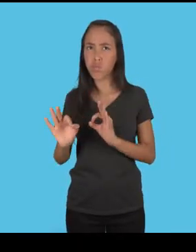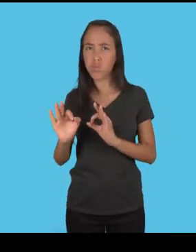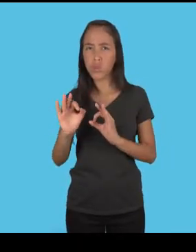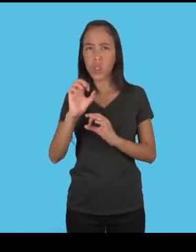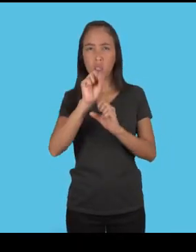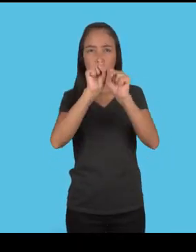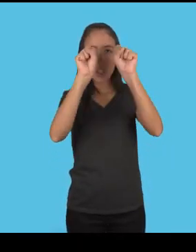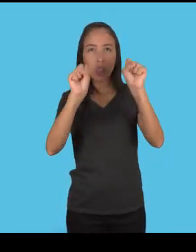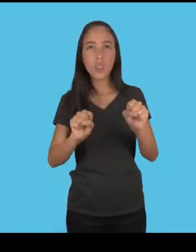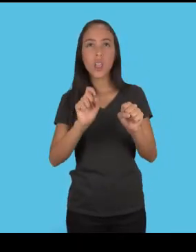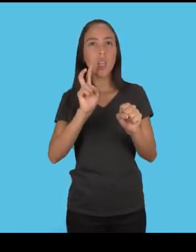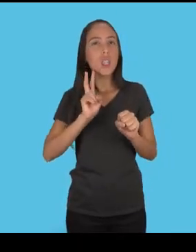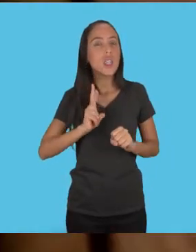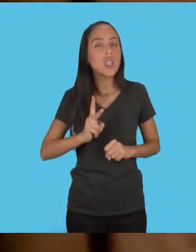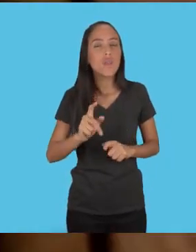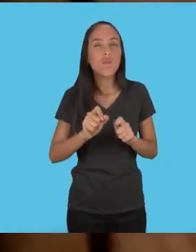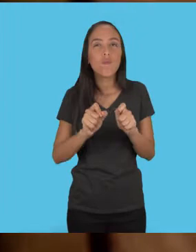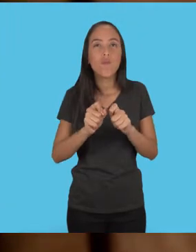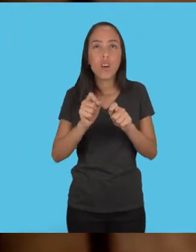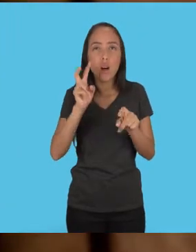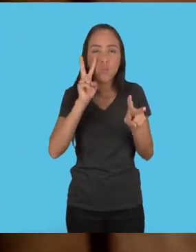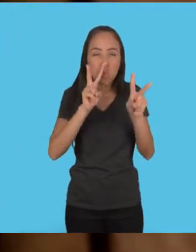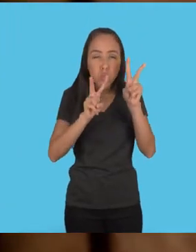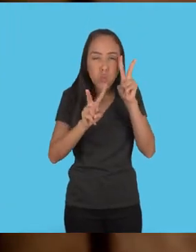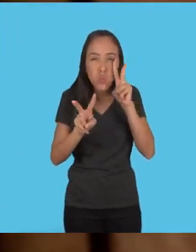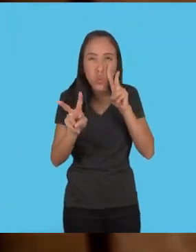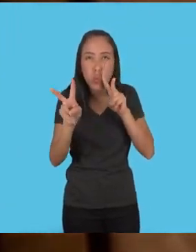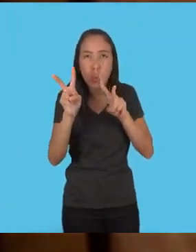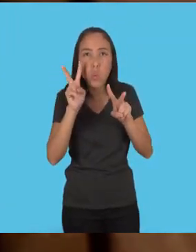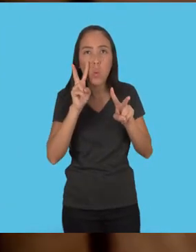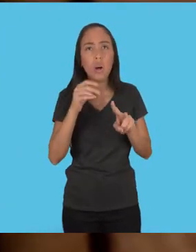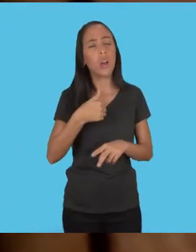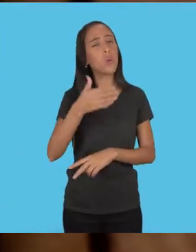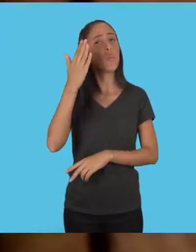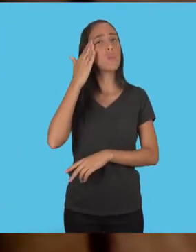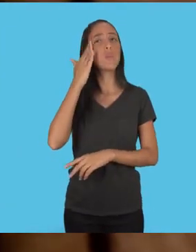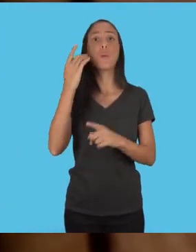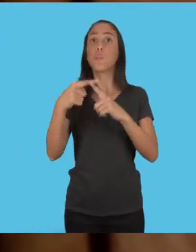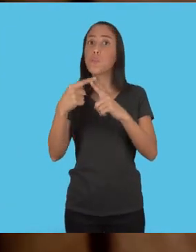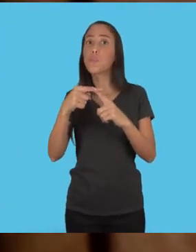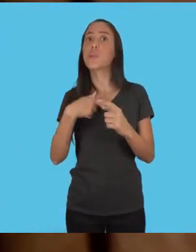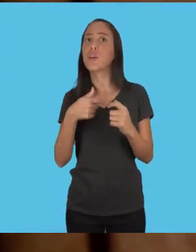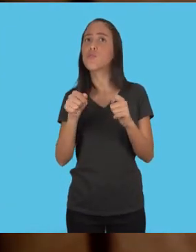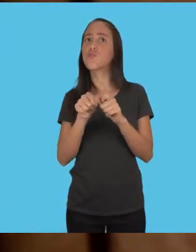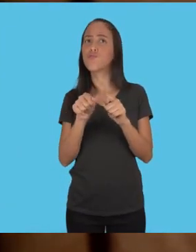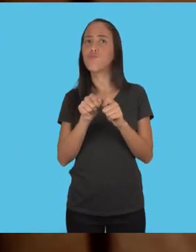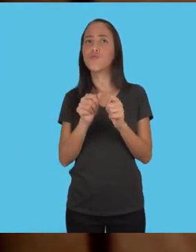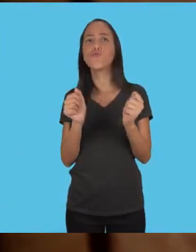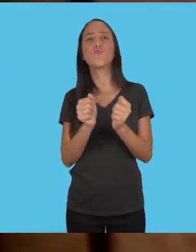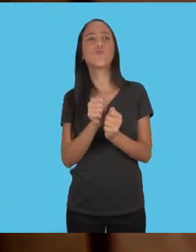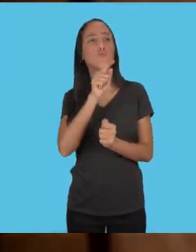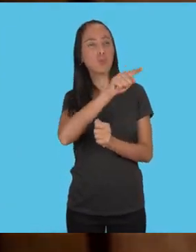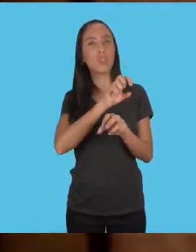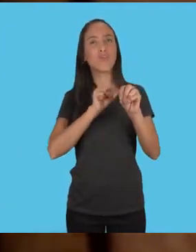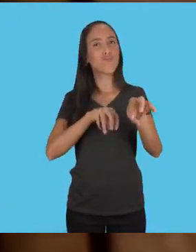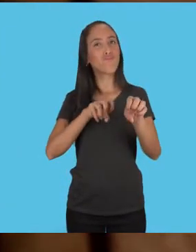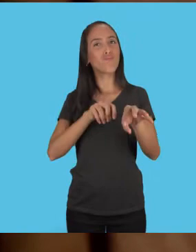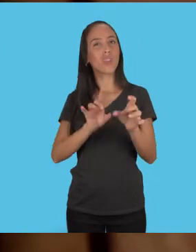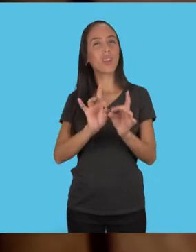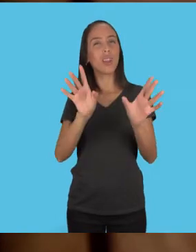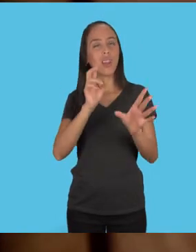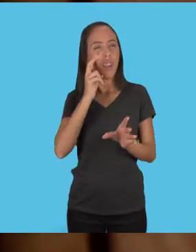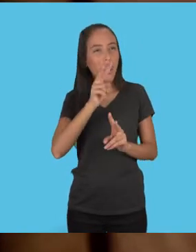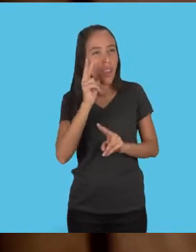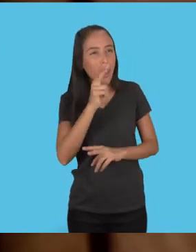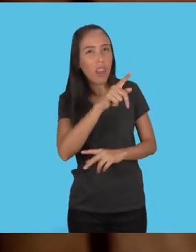extremamente minucioso nas coisas que ele fazia. Sei porque eu participei da livre docência dele e ele